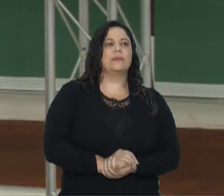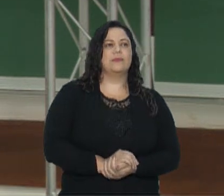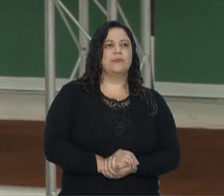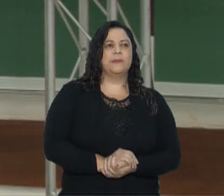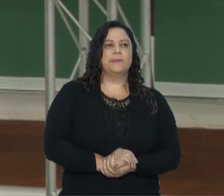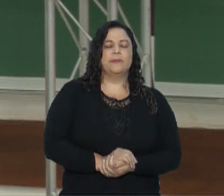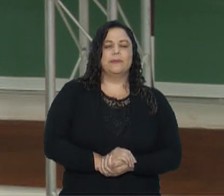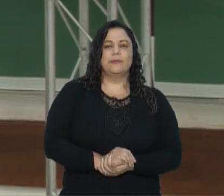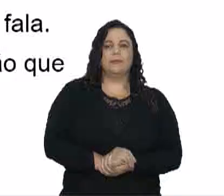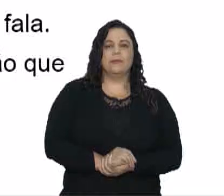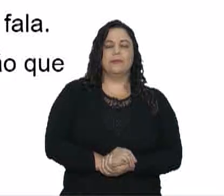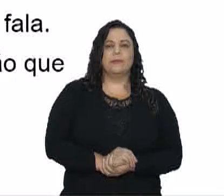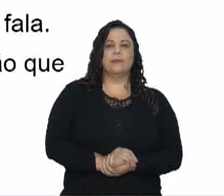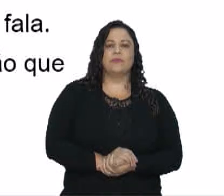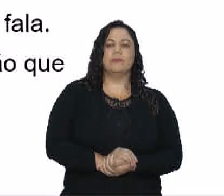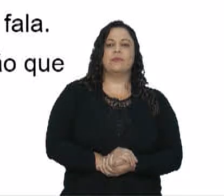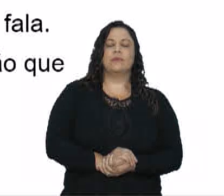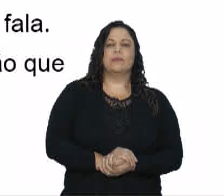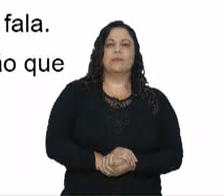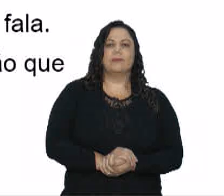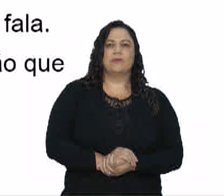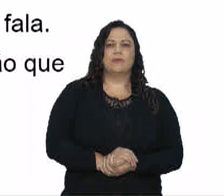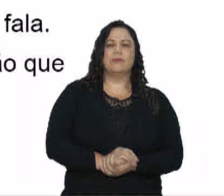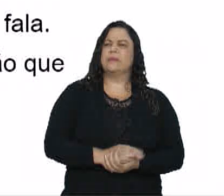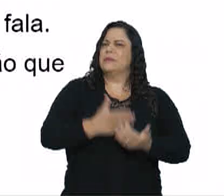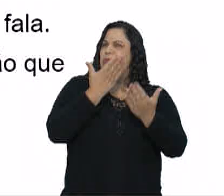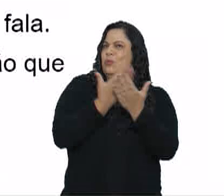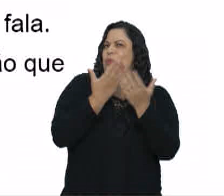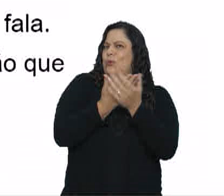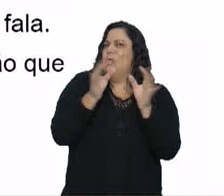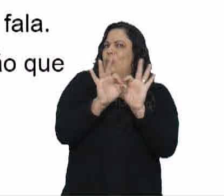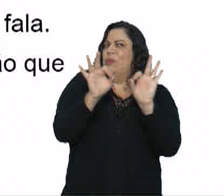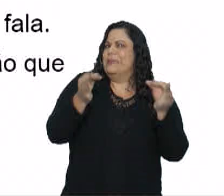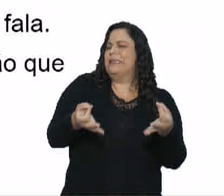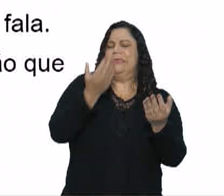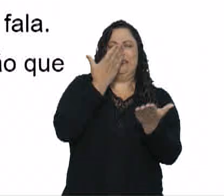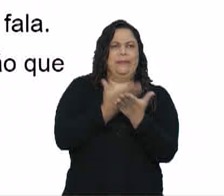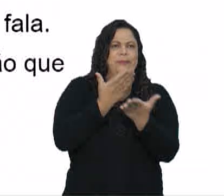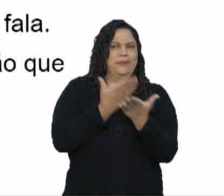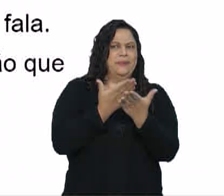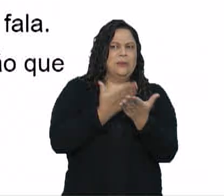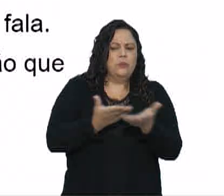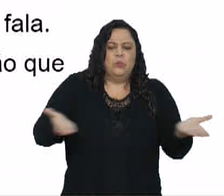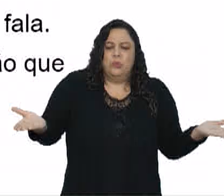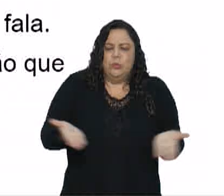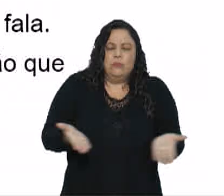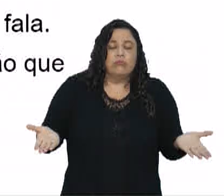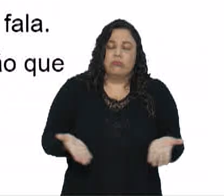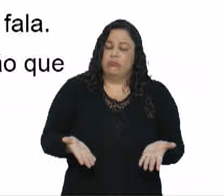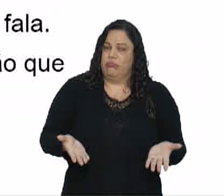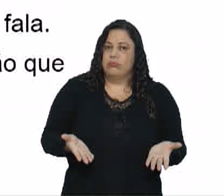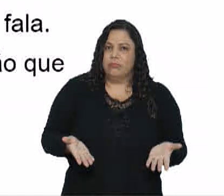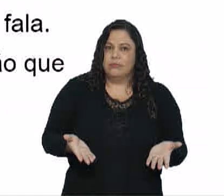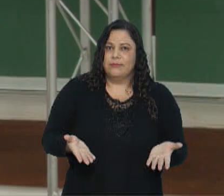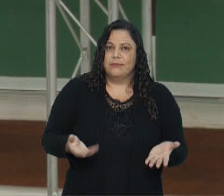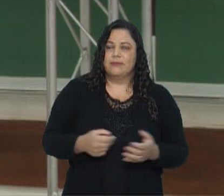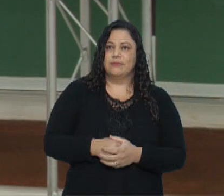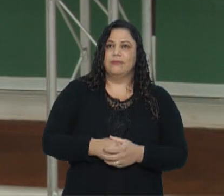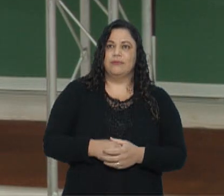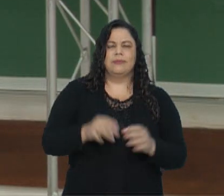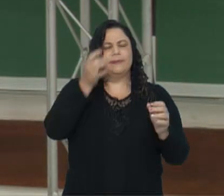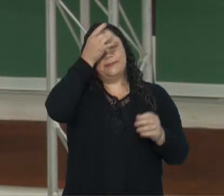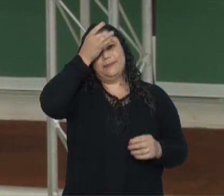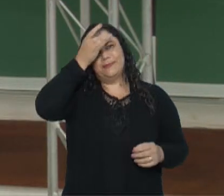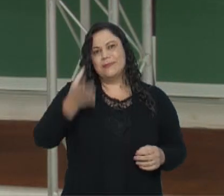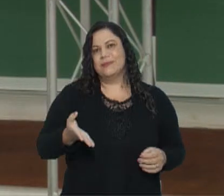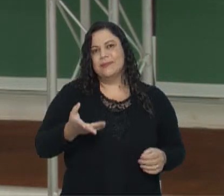Então lá, presente simples, estudo, expressa algo que acontece no momento da fala. Gente, isso é o facinho, né? Eu